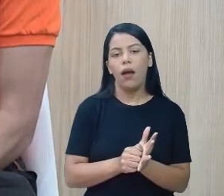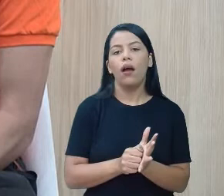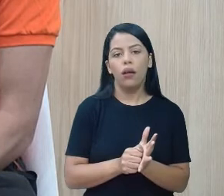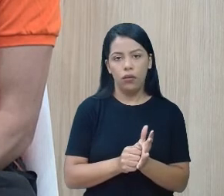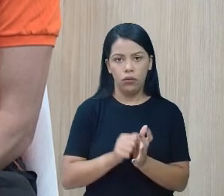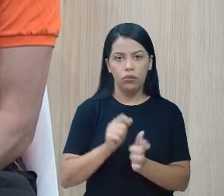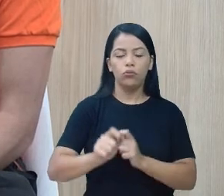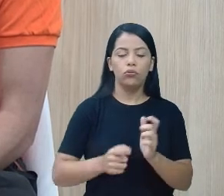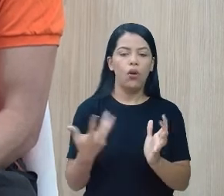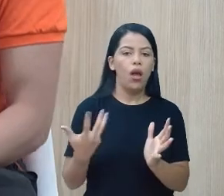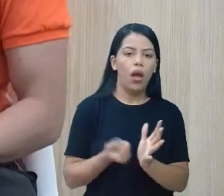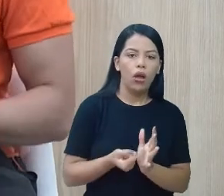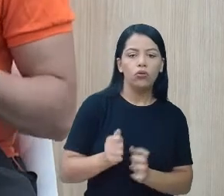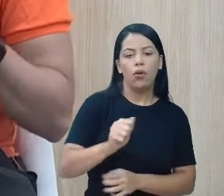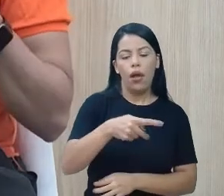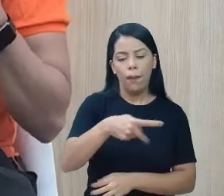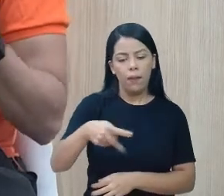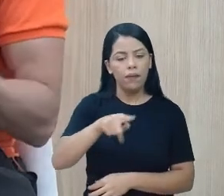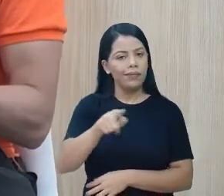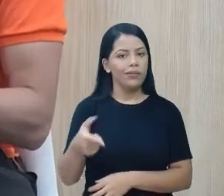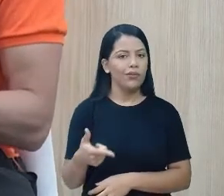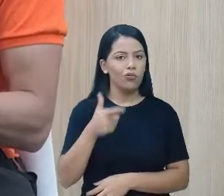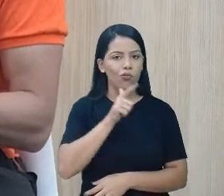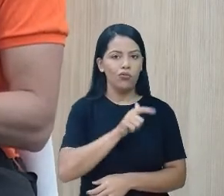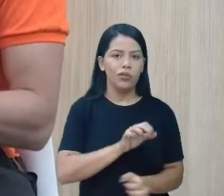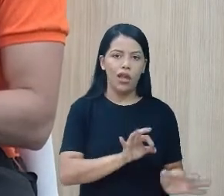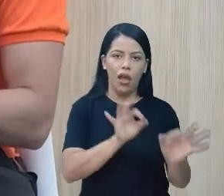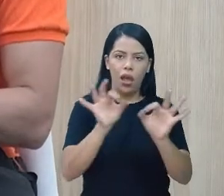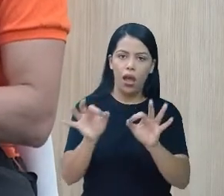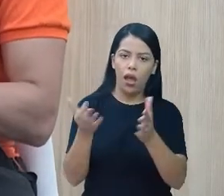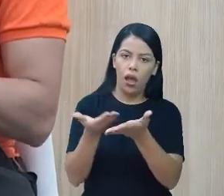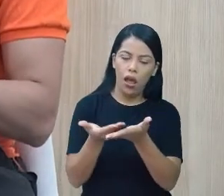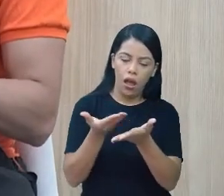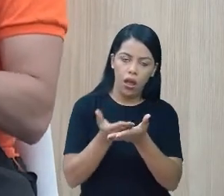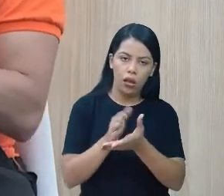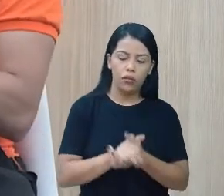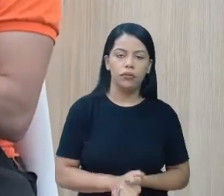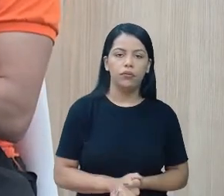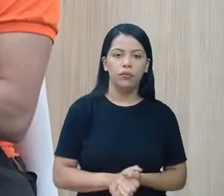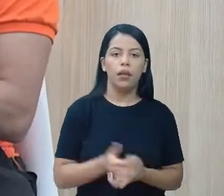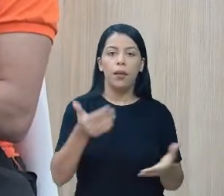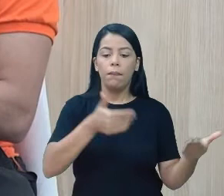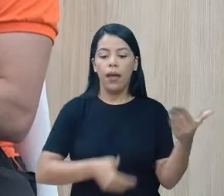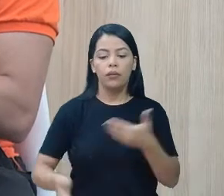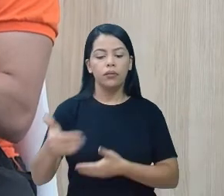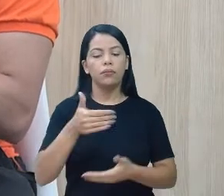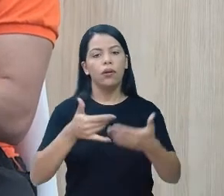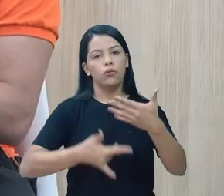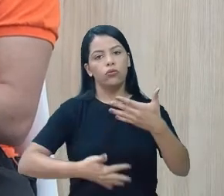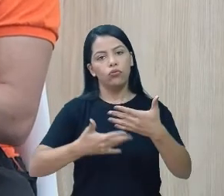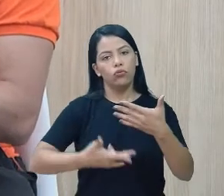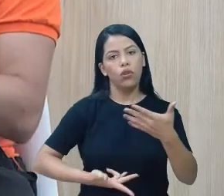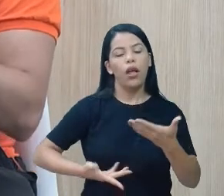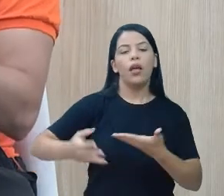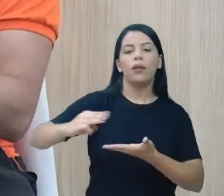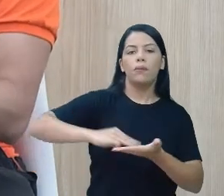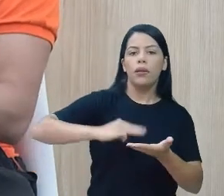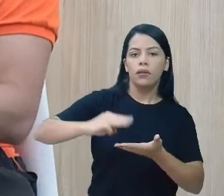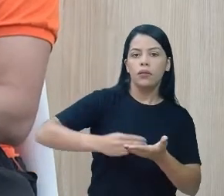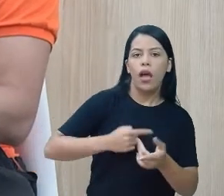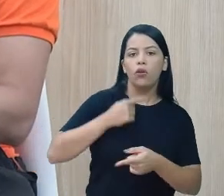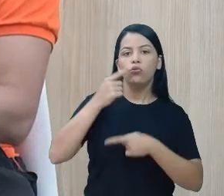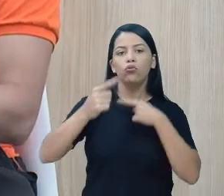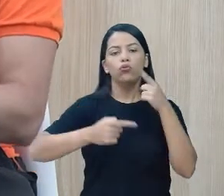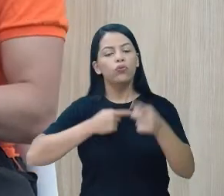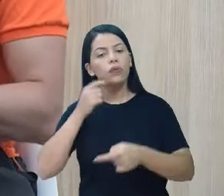do aplicativo, para que você possa acompanhar a aula, tá? E participar aqui do chat, comentar e tirar